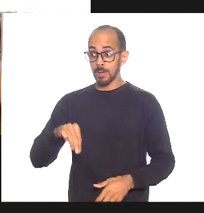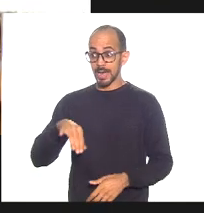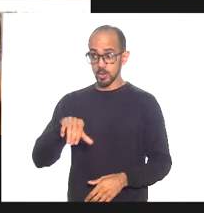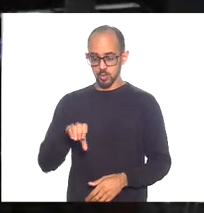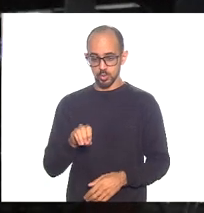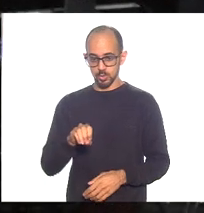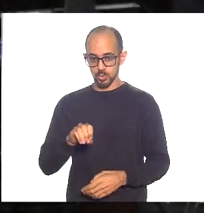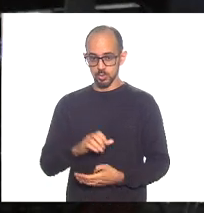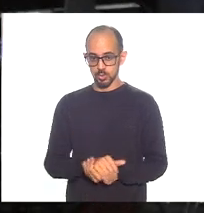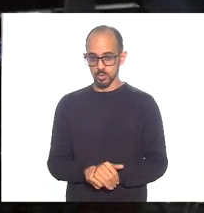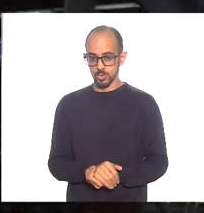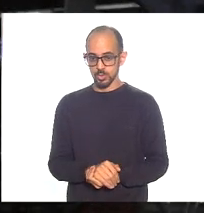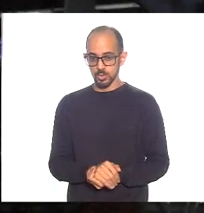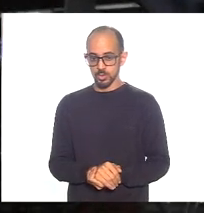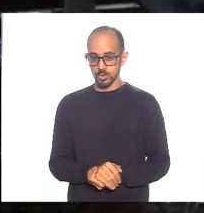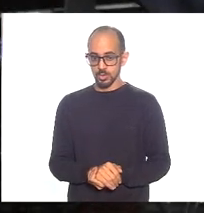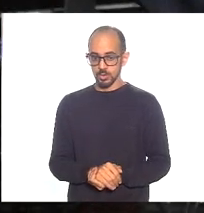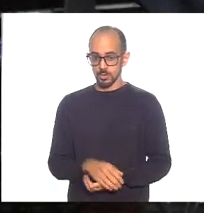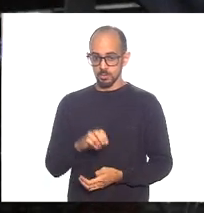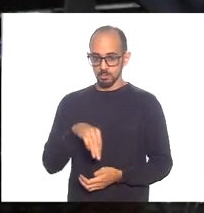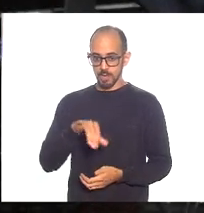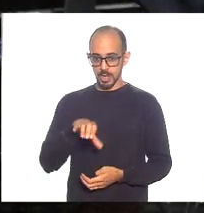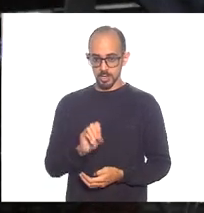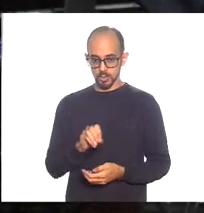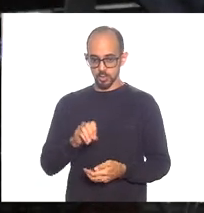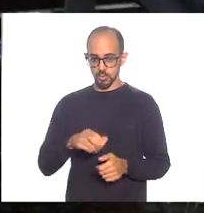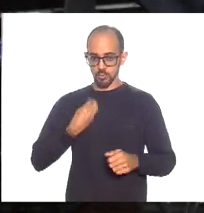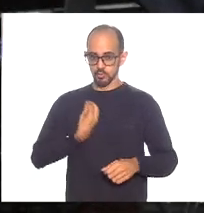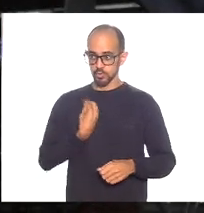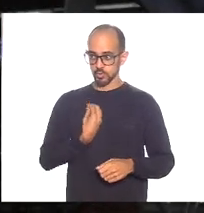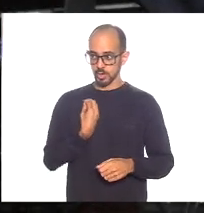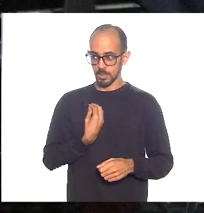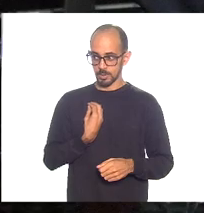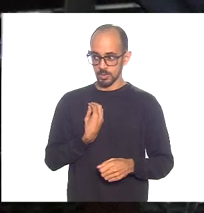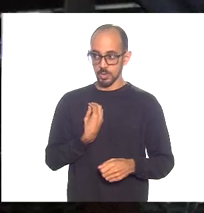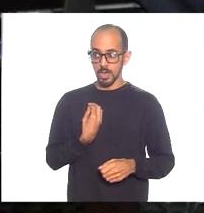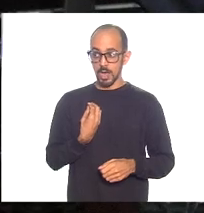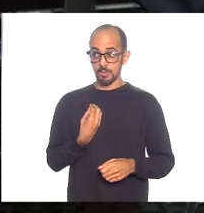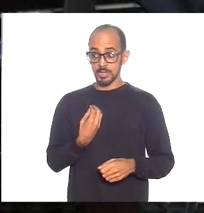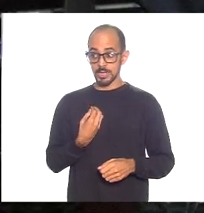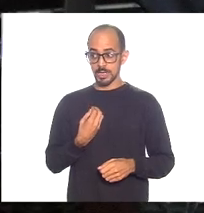o funcionamento da Assembleia se dará do plenário